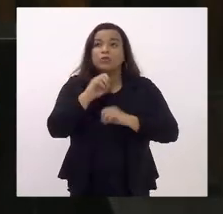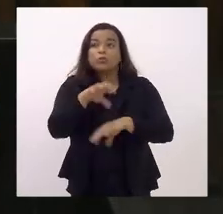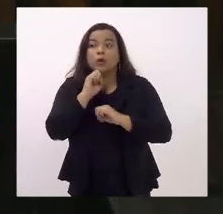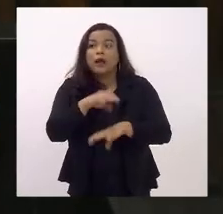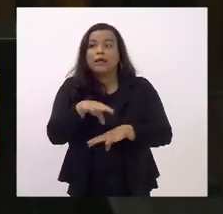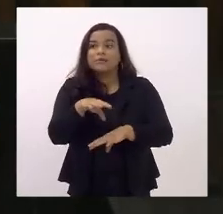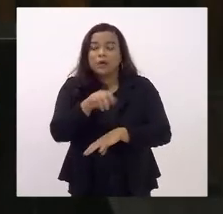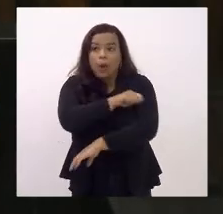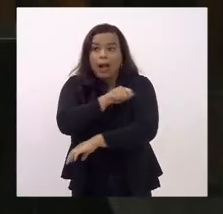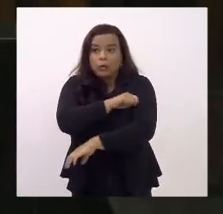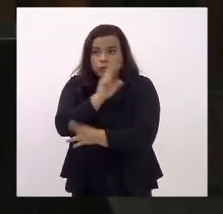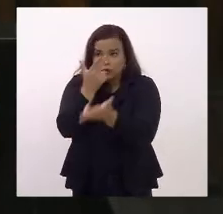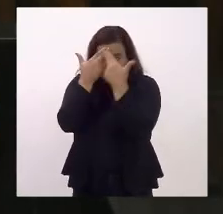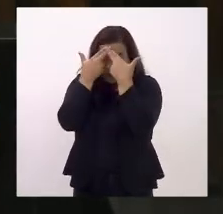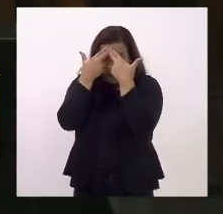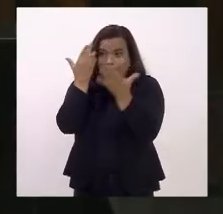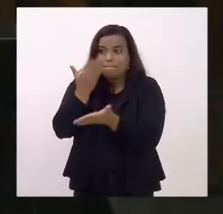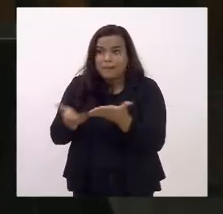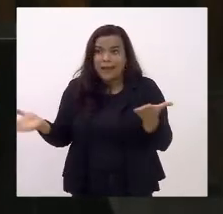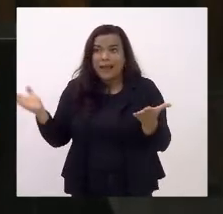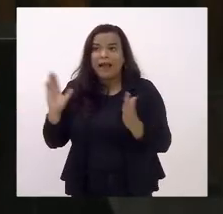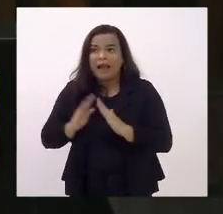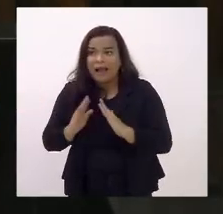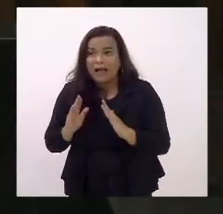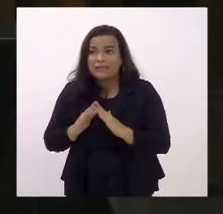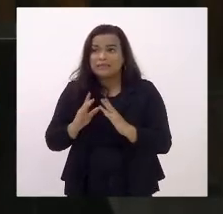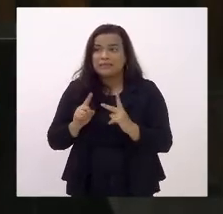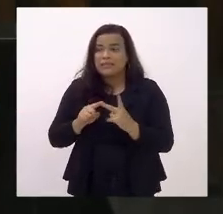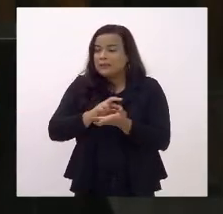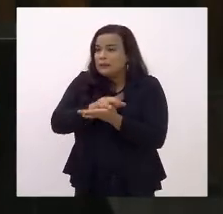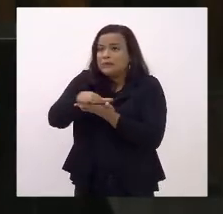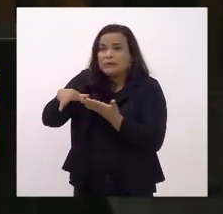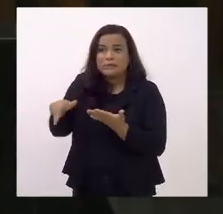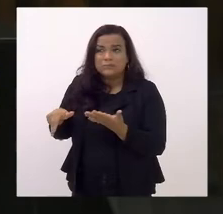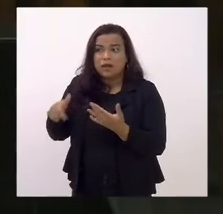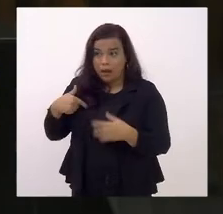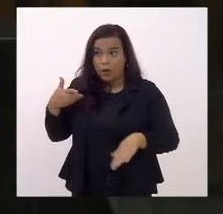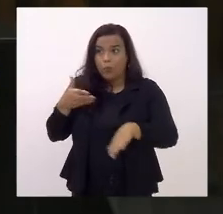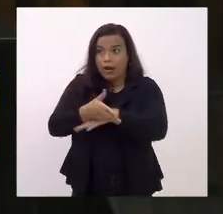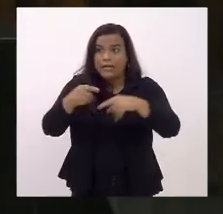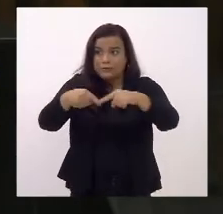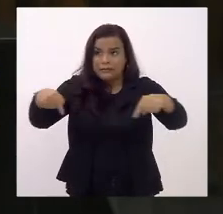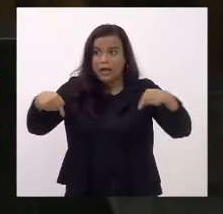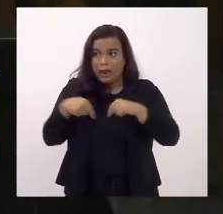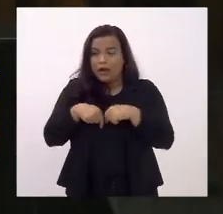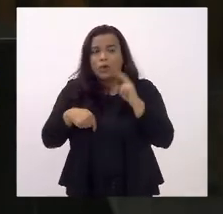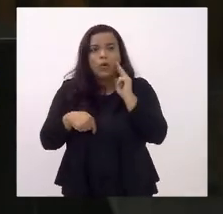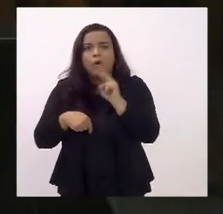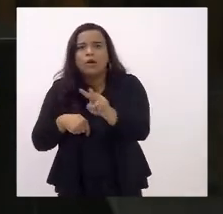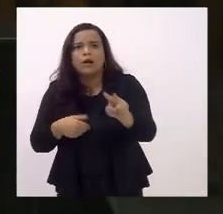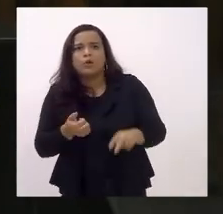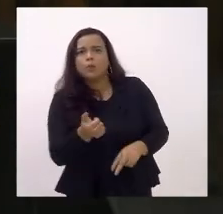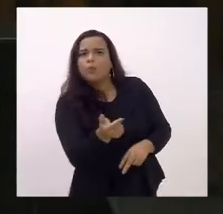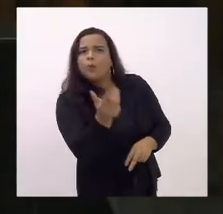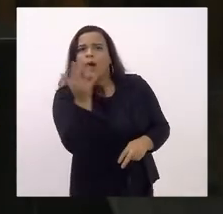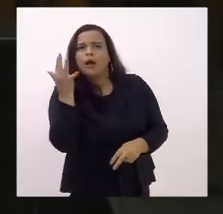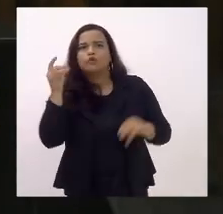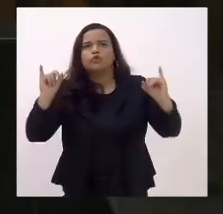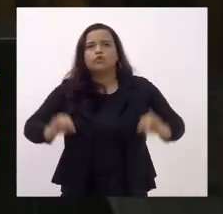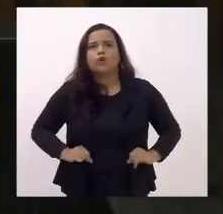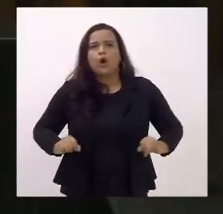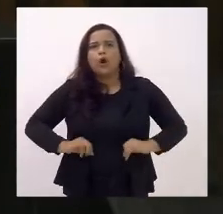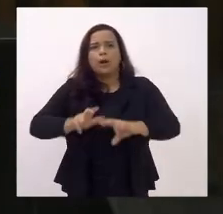que estão traumatizados, que perderam suas casas. Eu entrei numa sala de aula e perguntei quantos alunos haviam sido